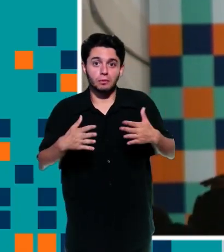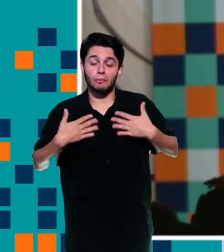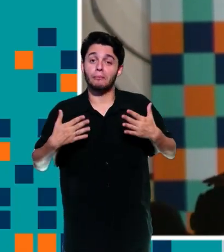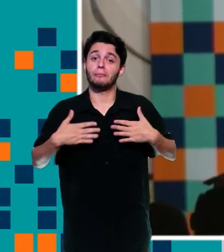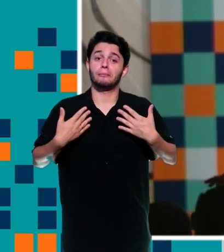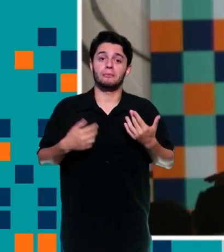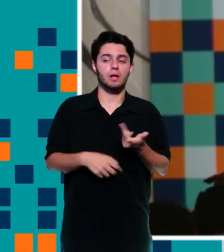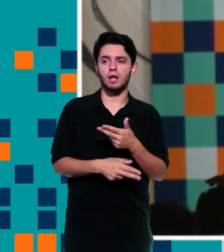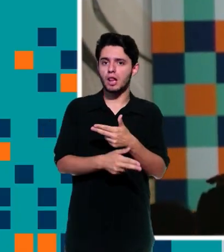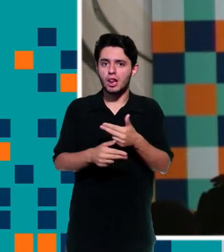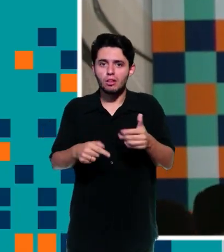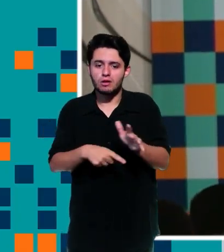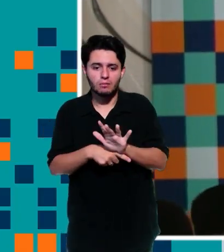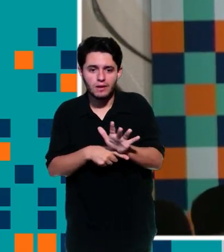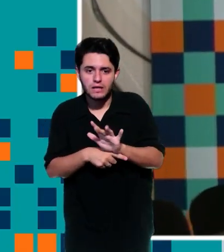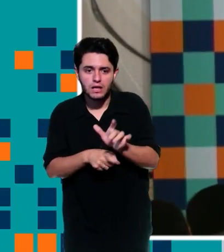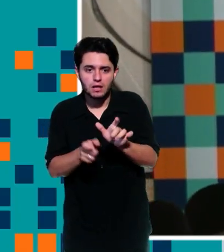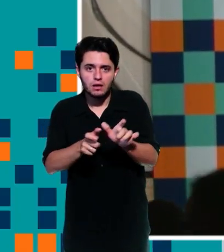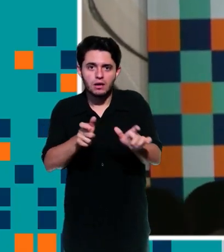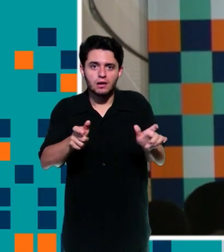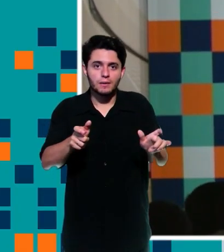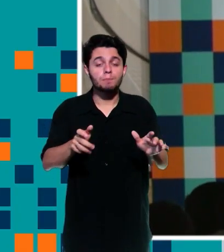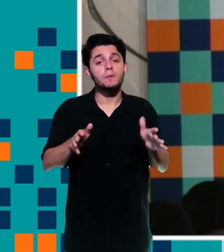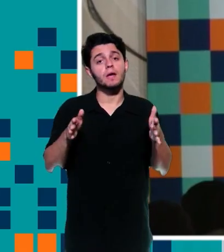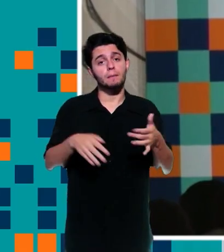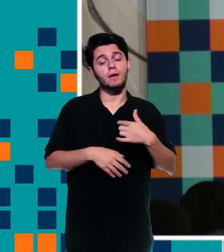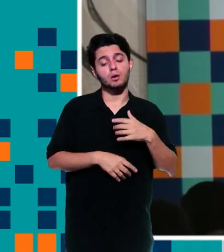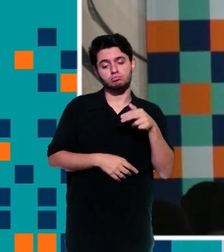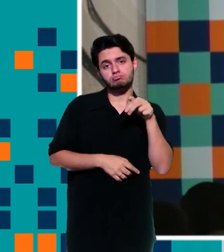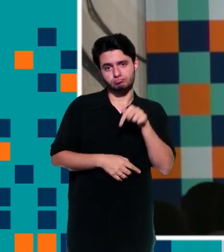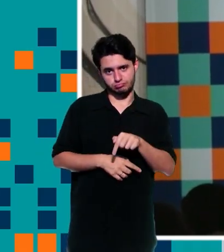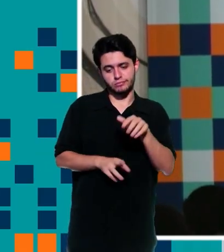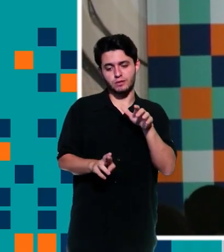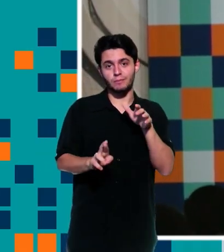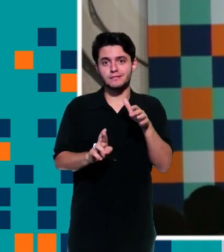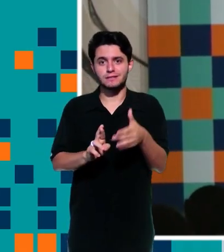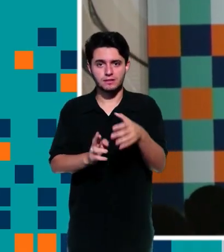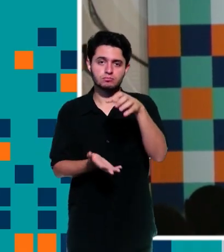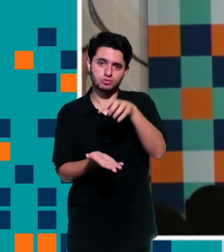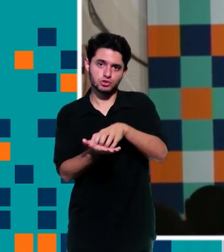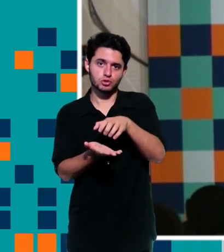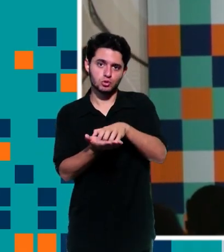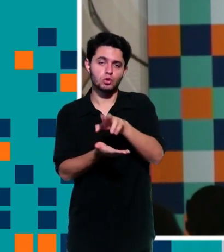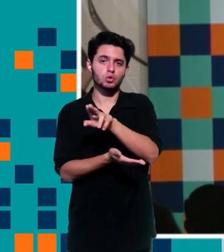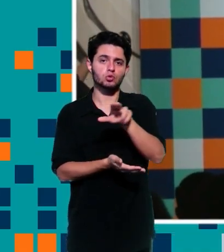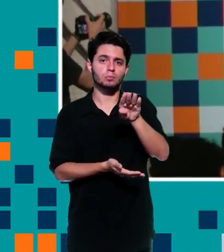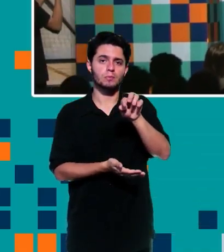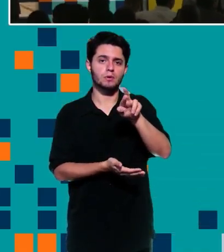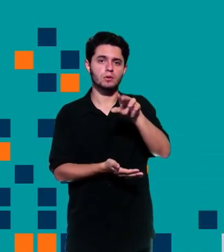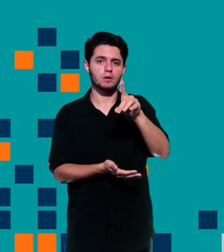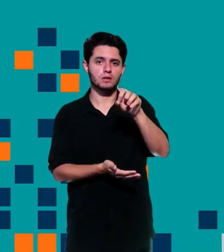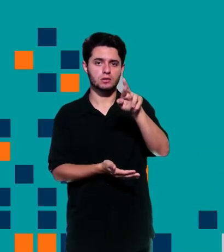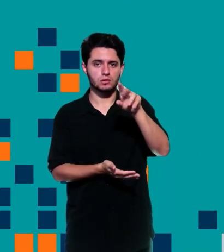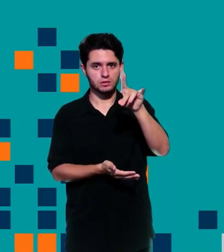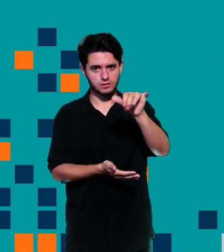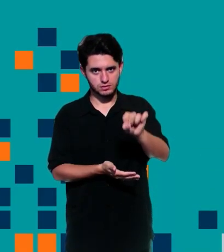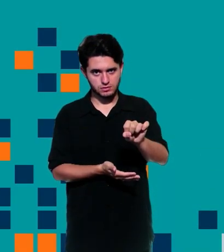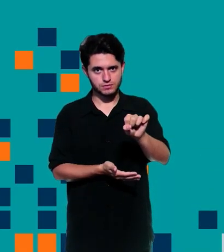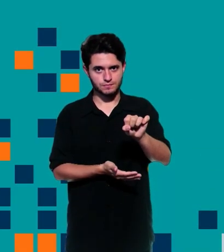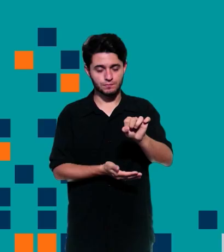nervoso. Mas eu estou aqui representando o escritório Bernardes Arquitetura. A